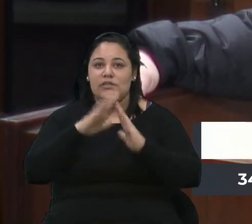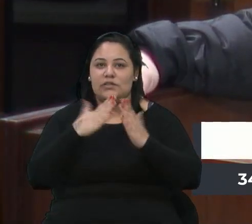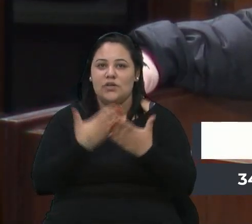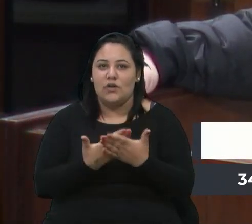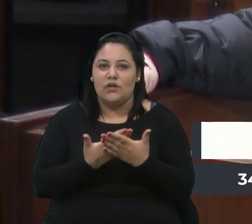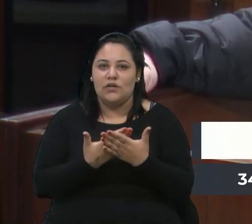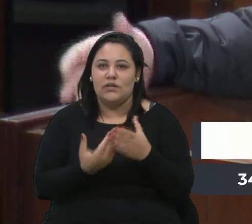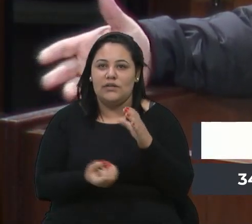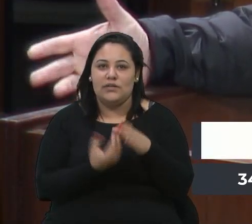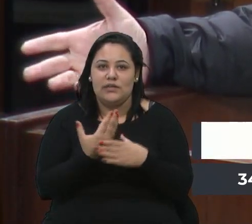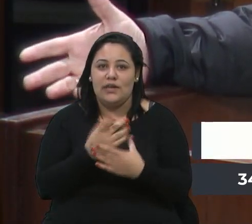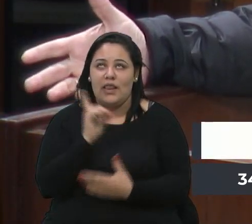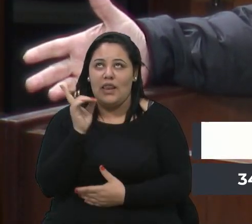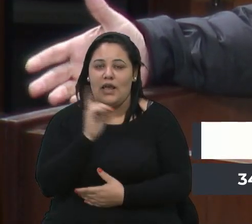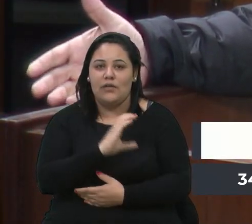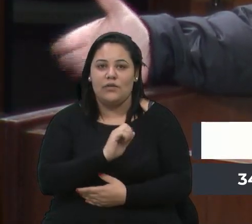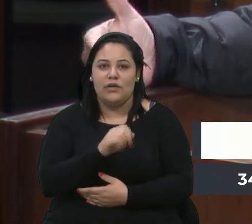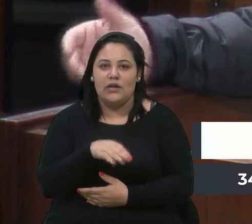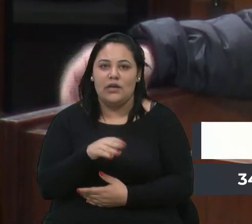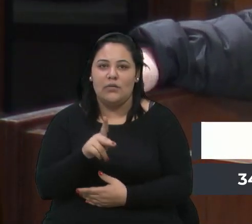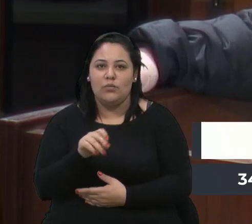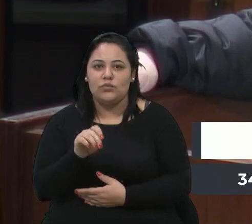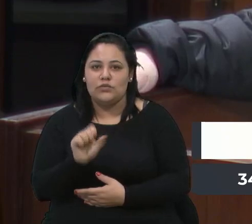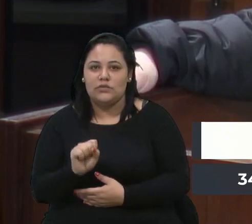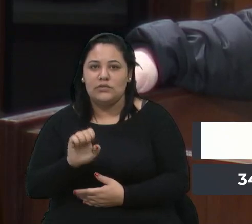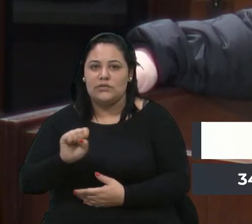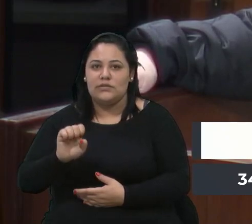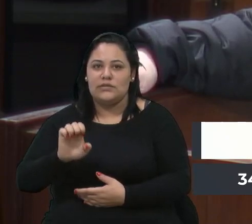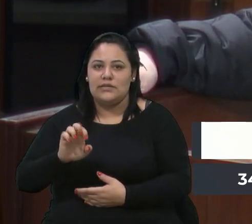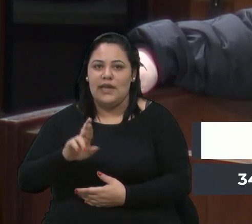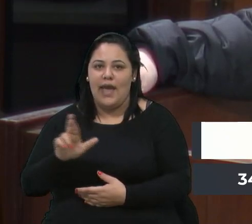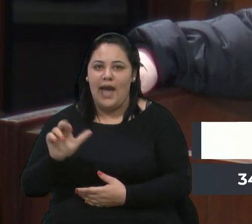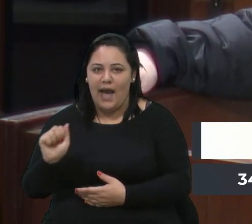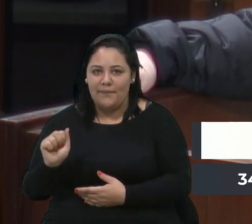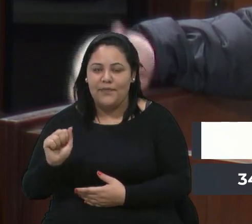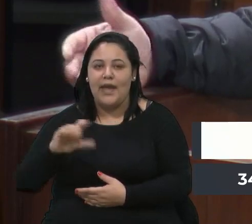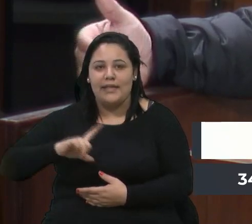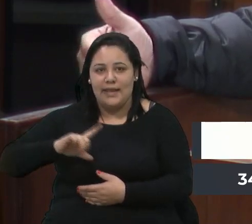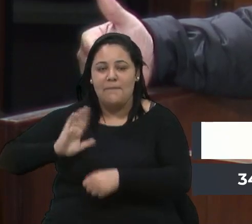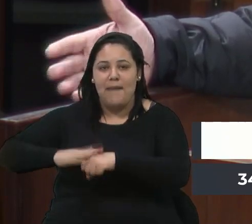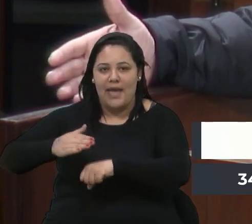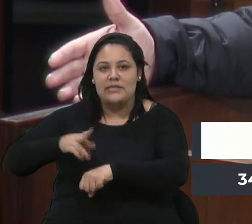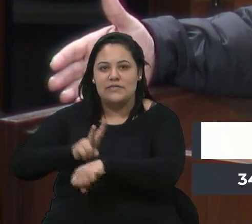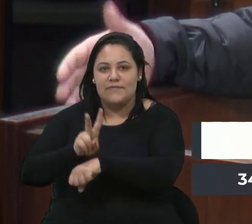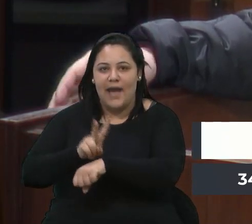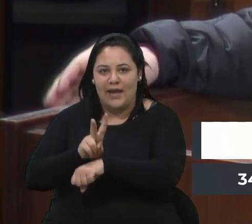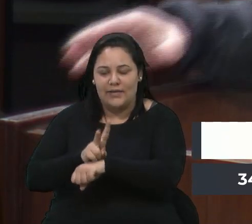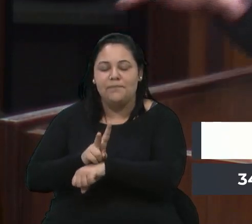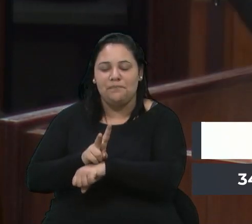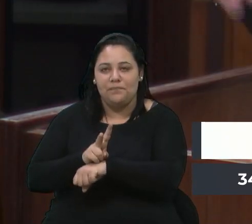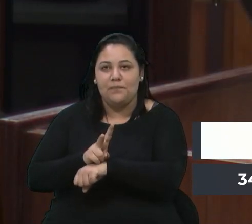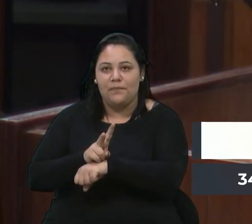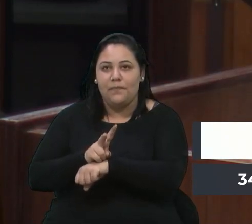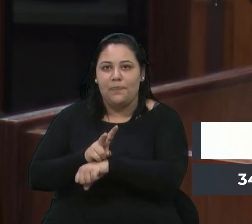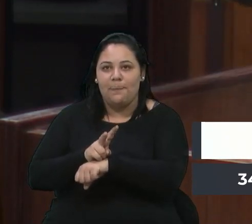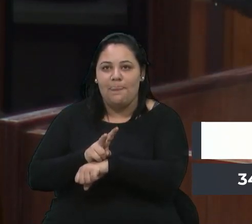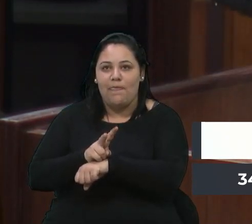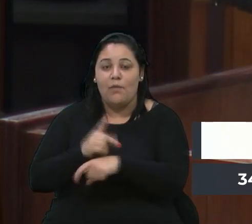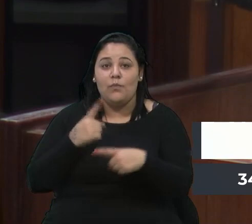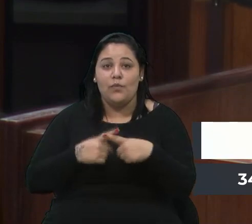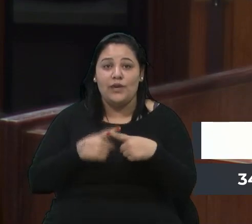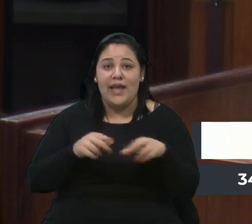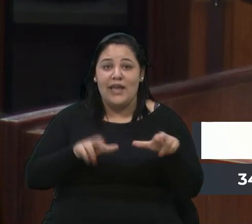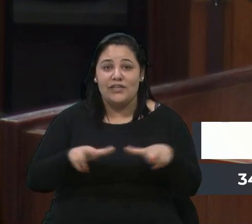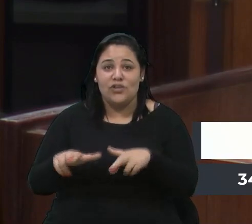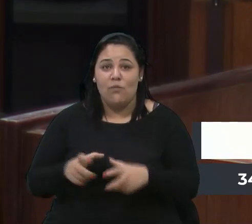no campus da Serra, que também vai amenizar a questão da 7 de setembro, né? Que nós precisamos, que aquela região está crescendo muito. Como eu trago, sabe, esse